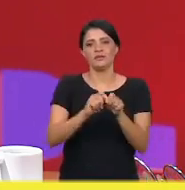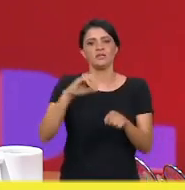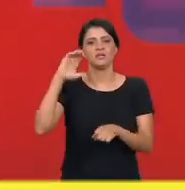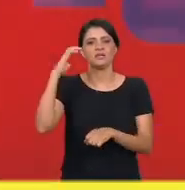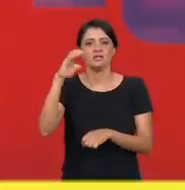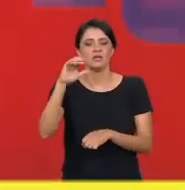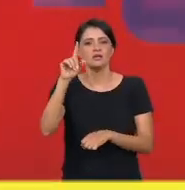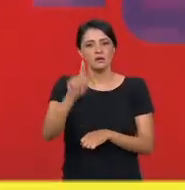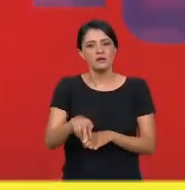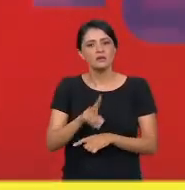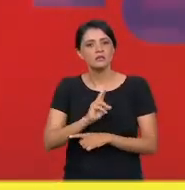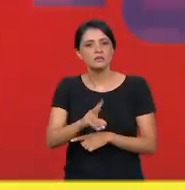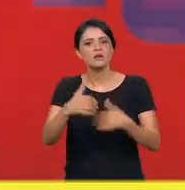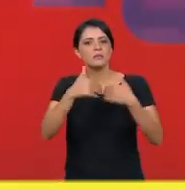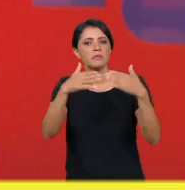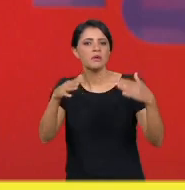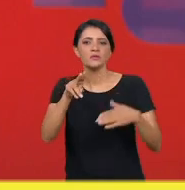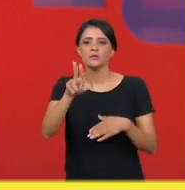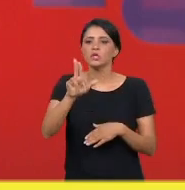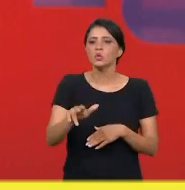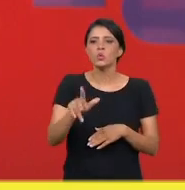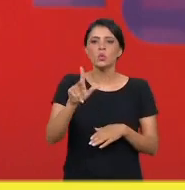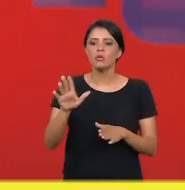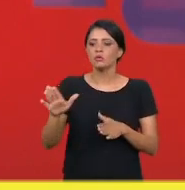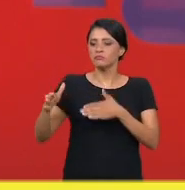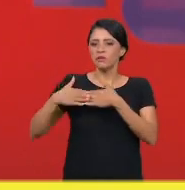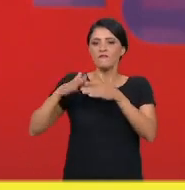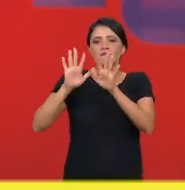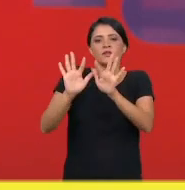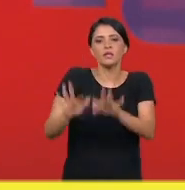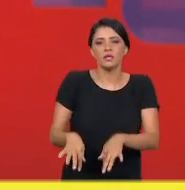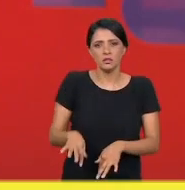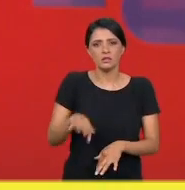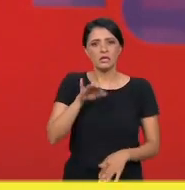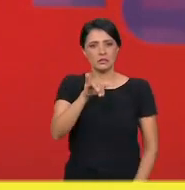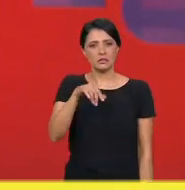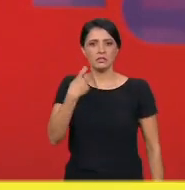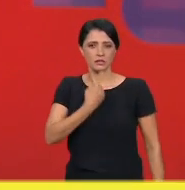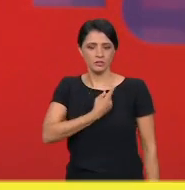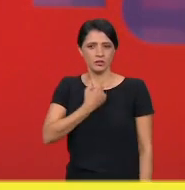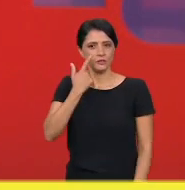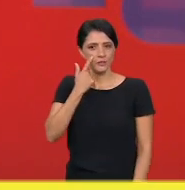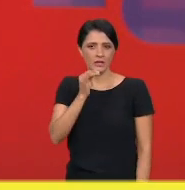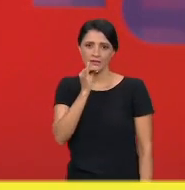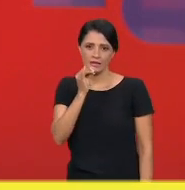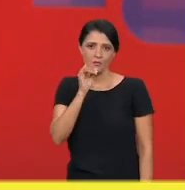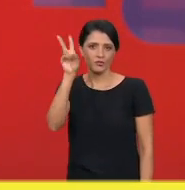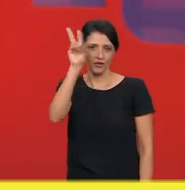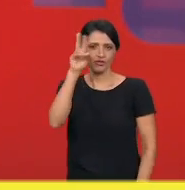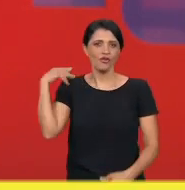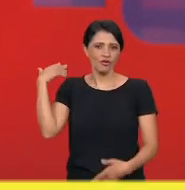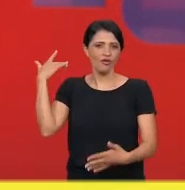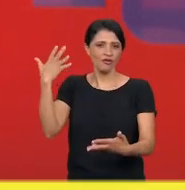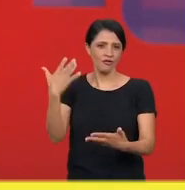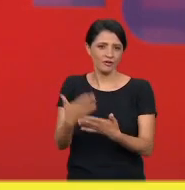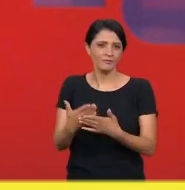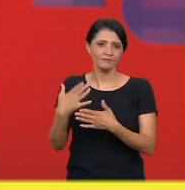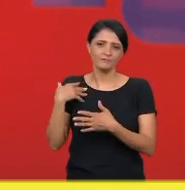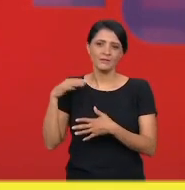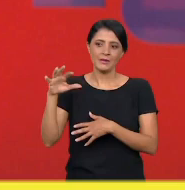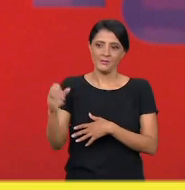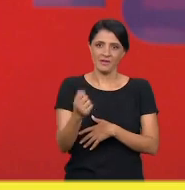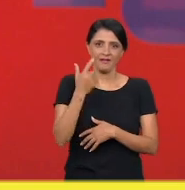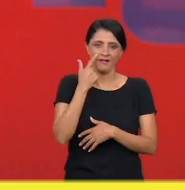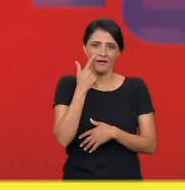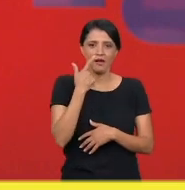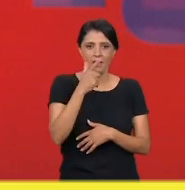entendimentos são sempre abertos, né? Você Sim. nunca fecha eles. Se a gente pegar até historicamente, a gente viu pouco tempo que a teoria